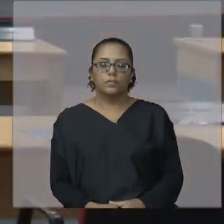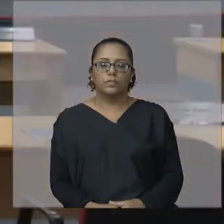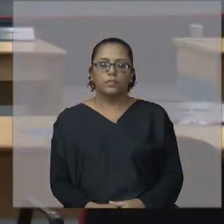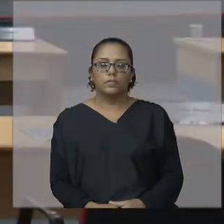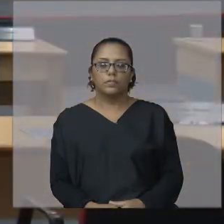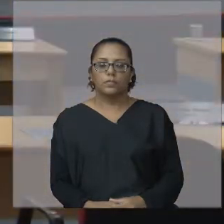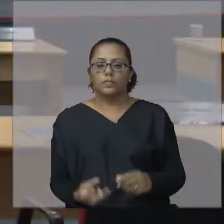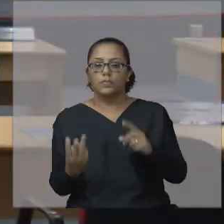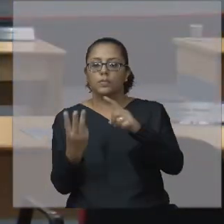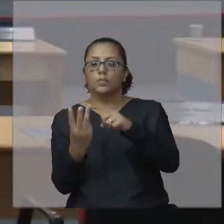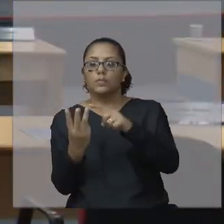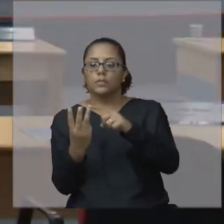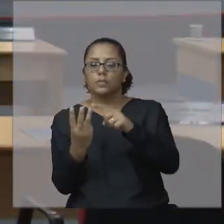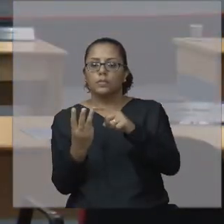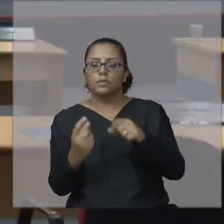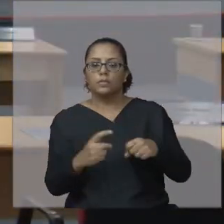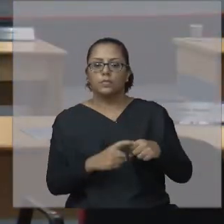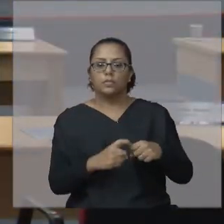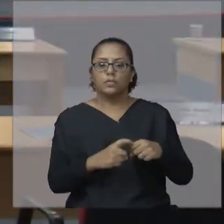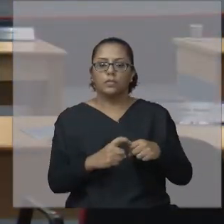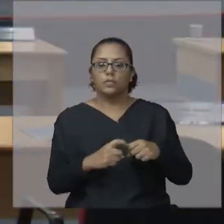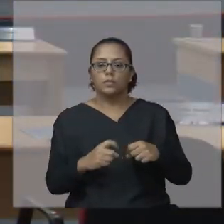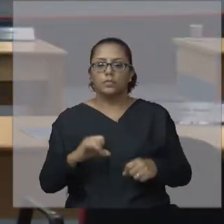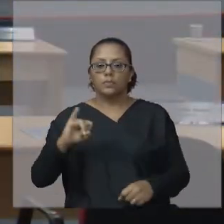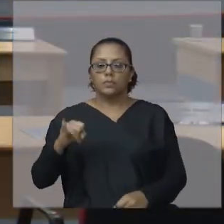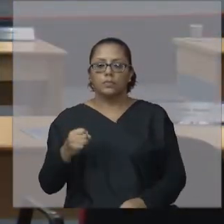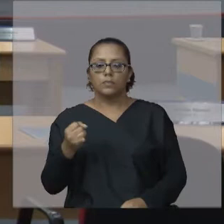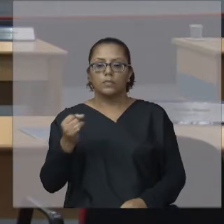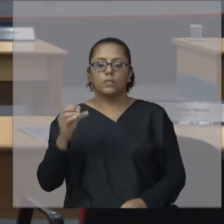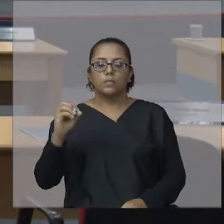Terceiro vereador, doutor José Cláudio.